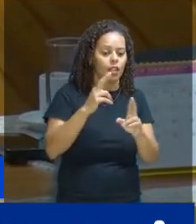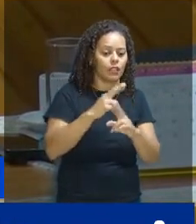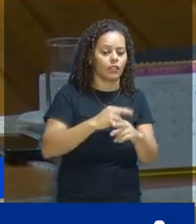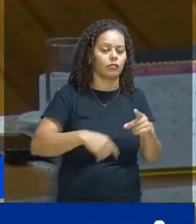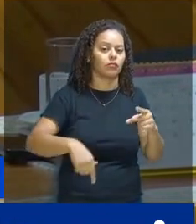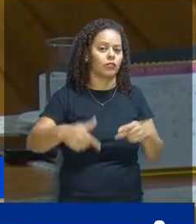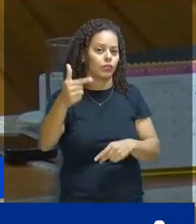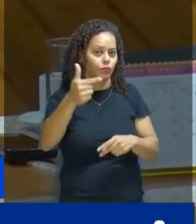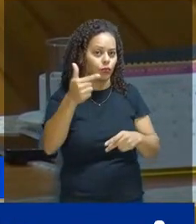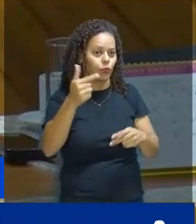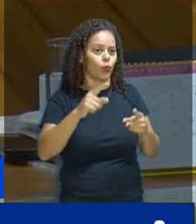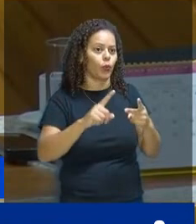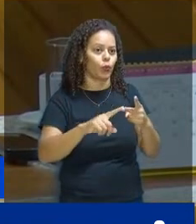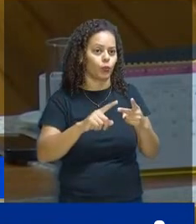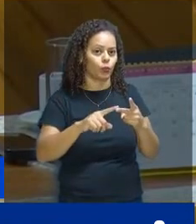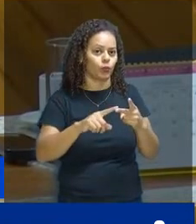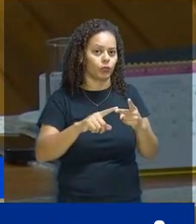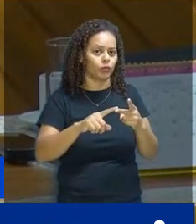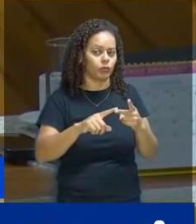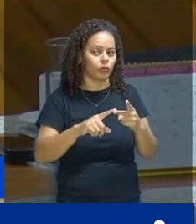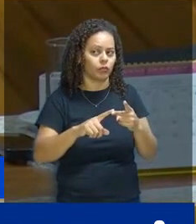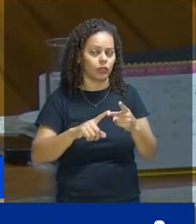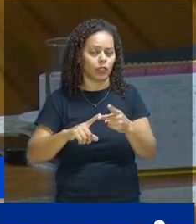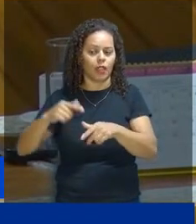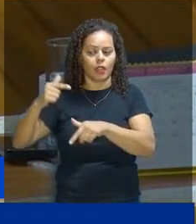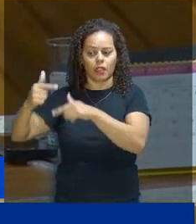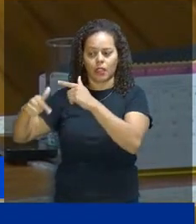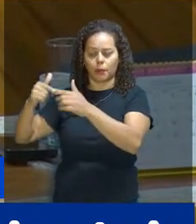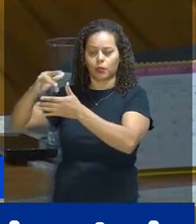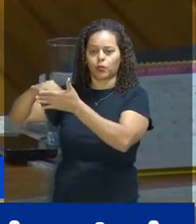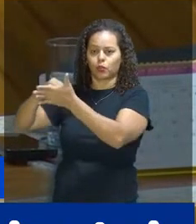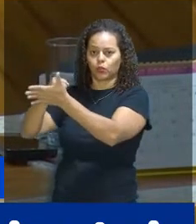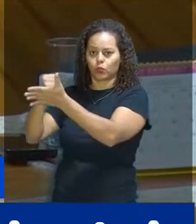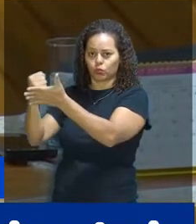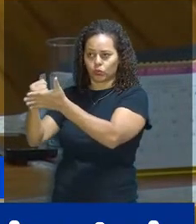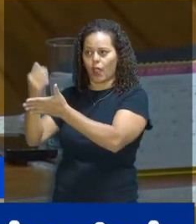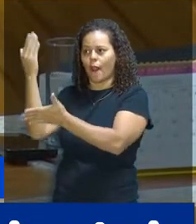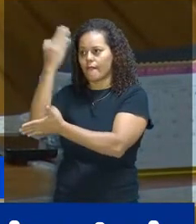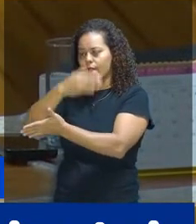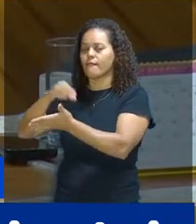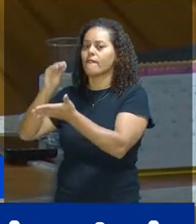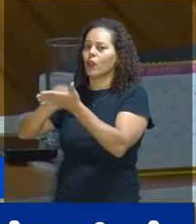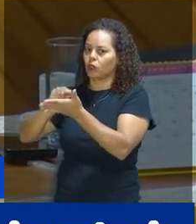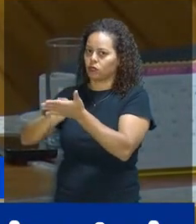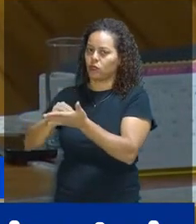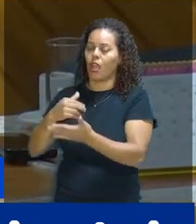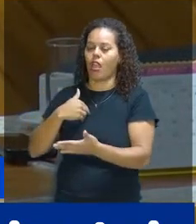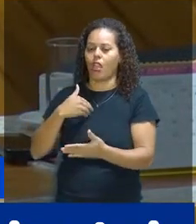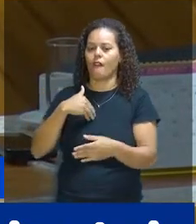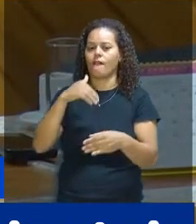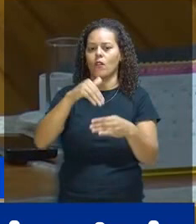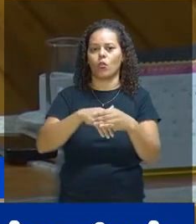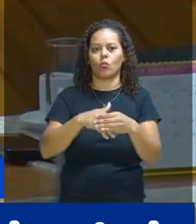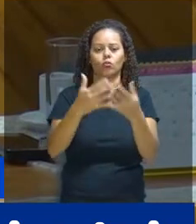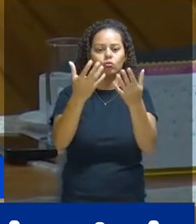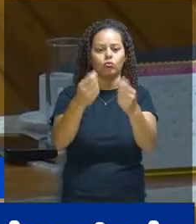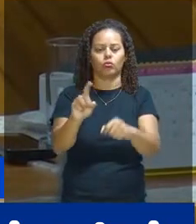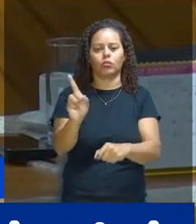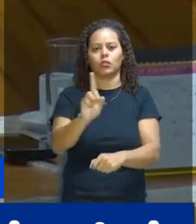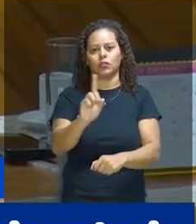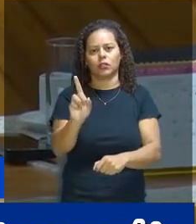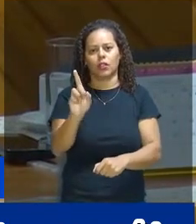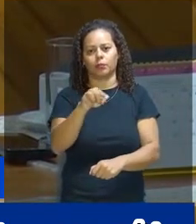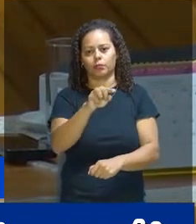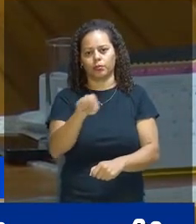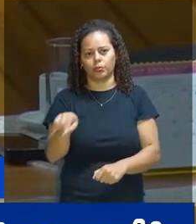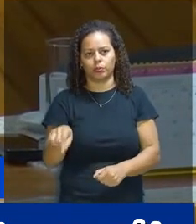segunda, serviços de terceiros que não foram comprovados, por conta dessa segunda falha, eu voto pela desaprovação das contas do